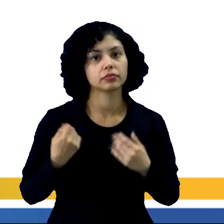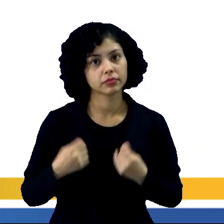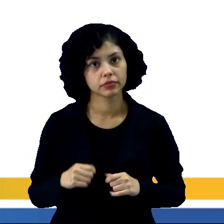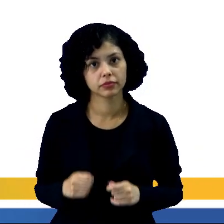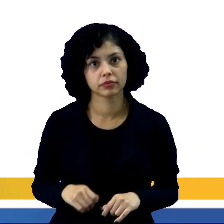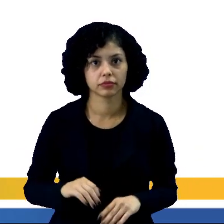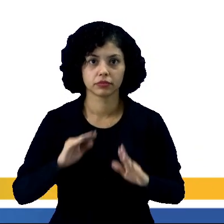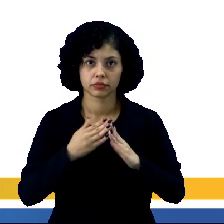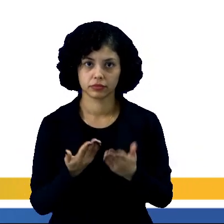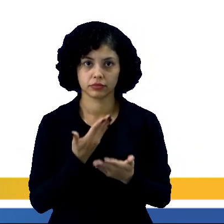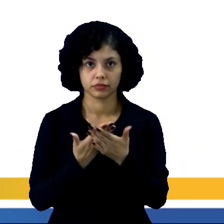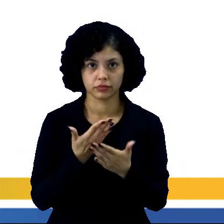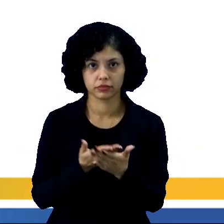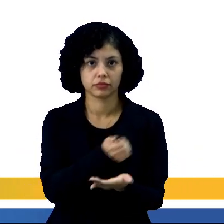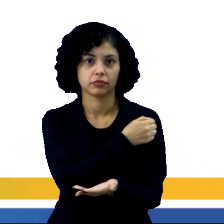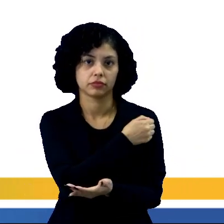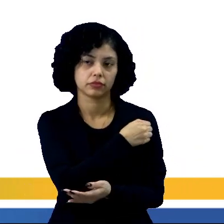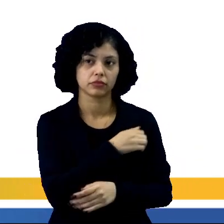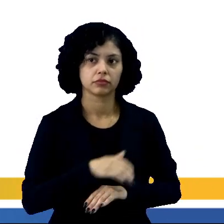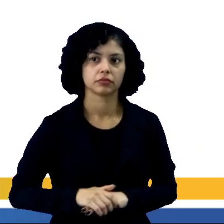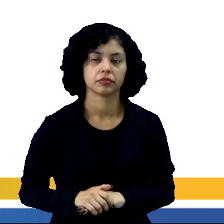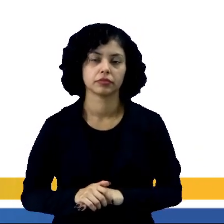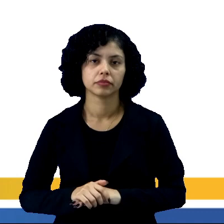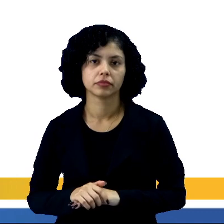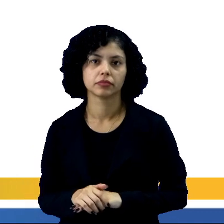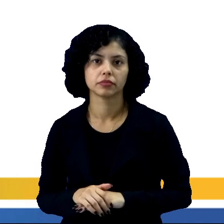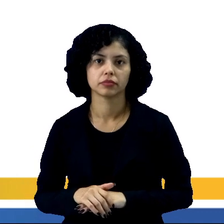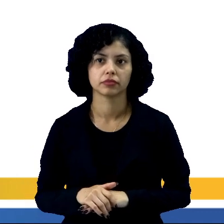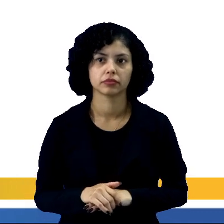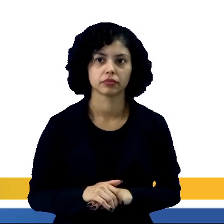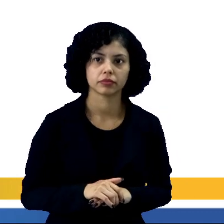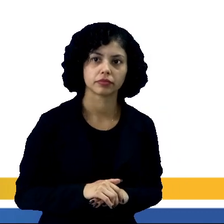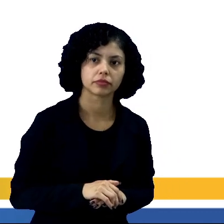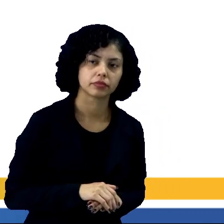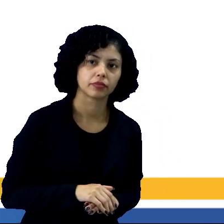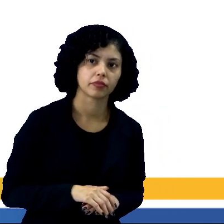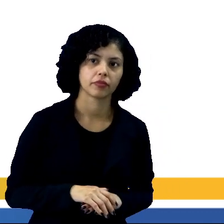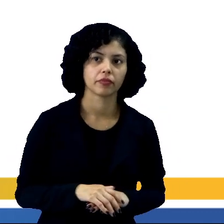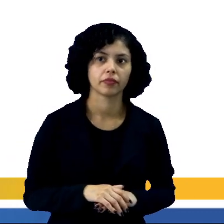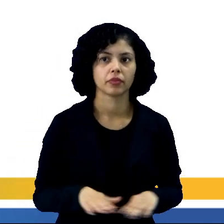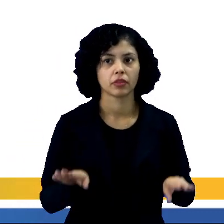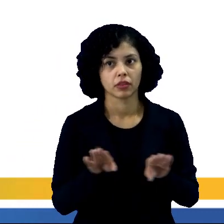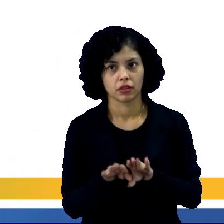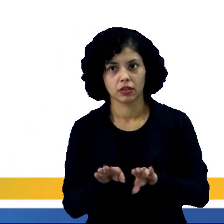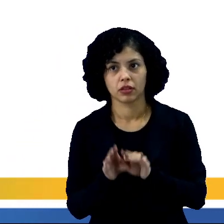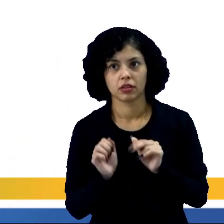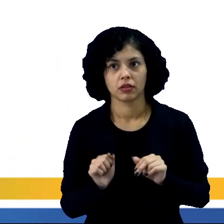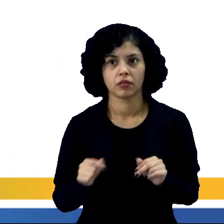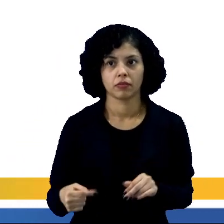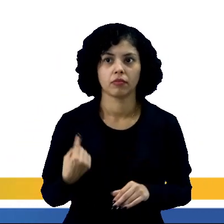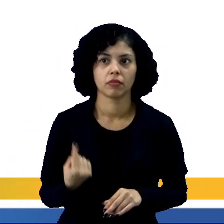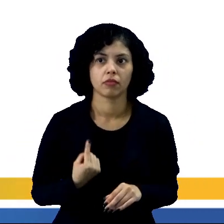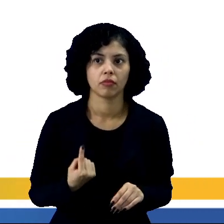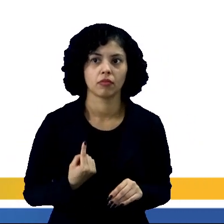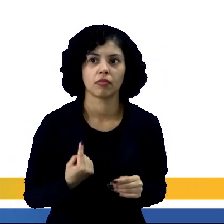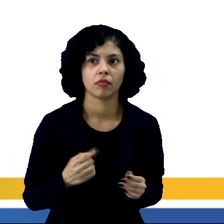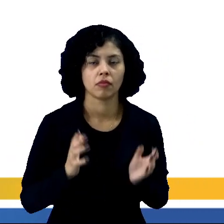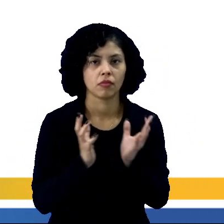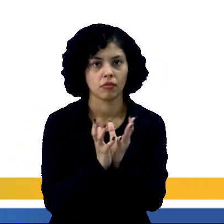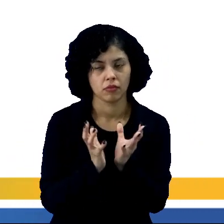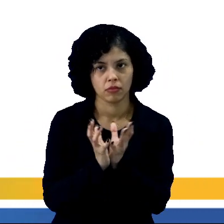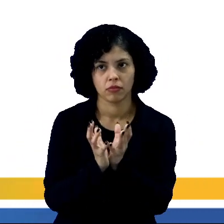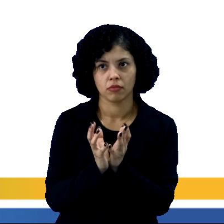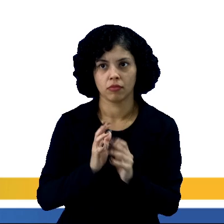devem ser o quê? Estudantes, né? Para que enfatizem ali aquele ambiente. Podem também ser individuais ou